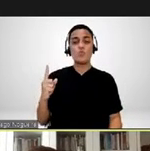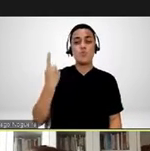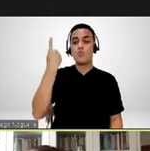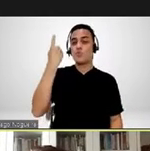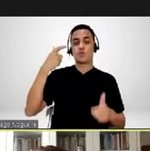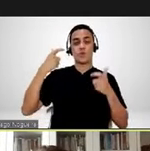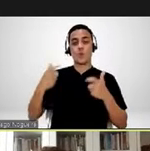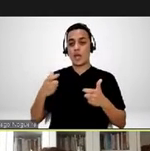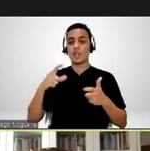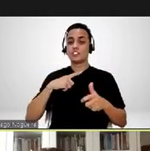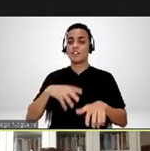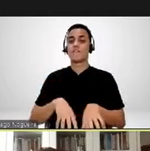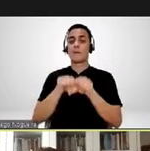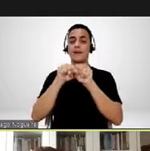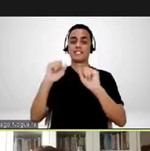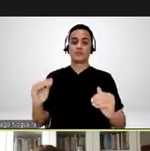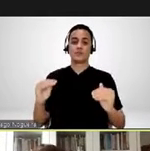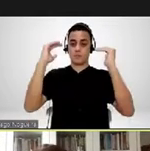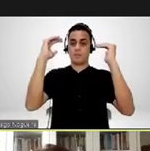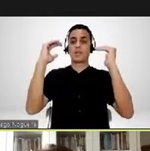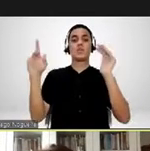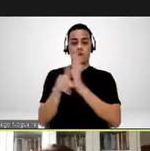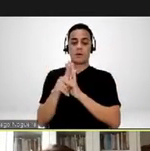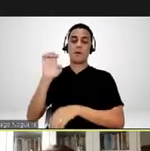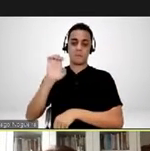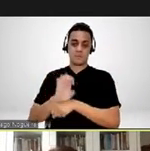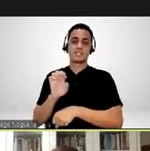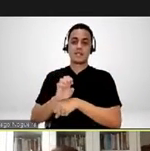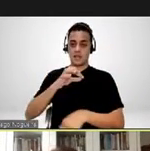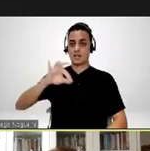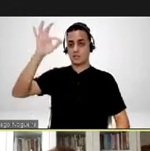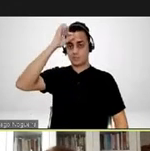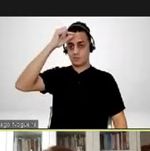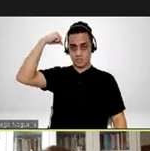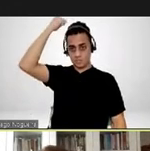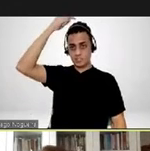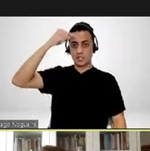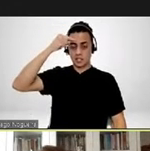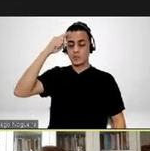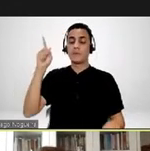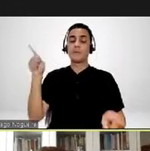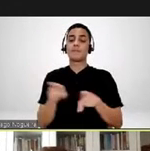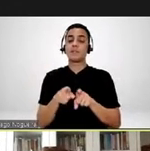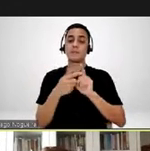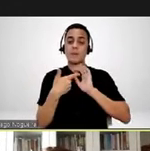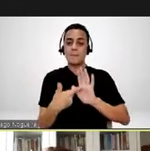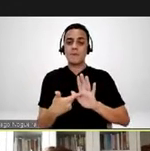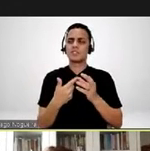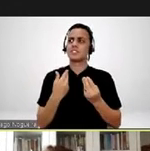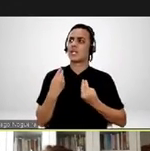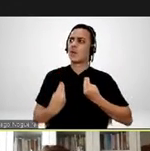ensino superior para o nosso Estado, e mostrando como que esses